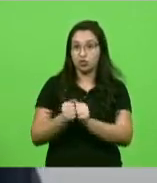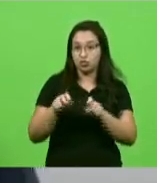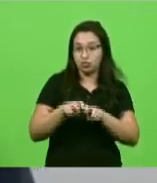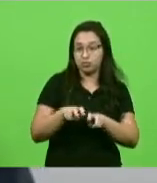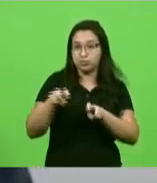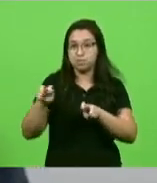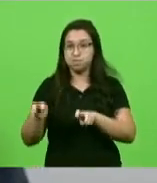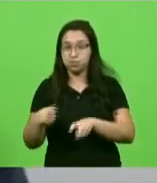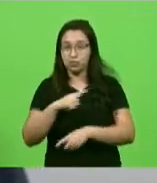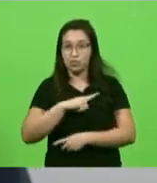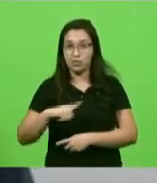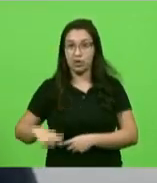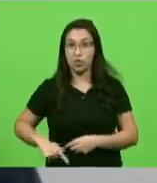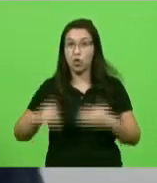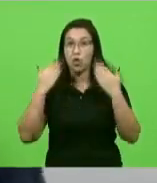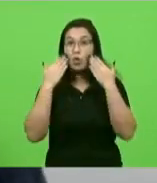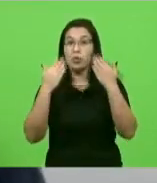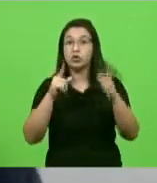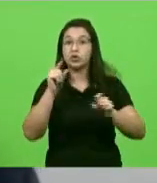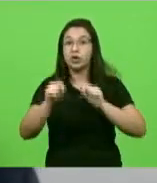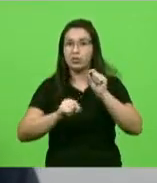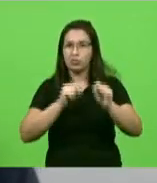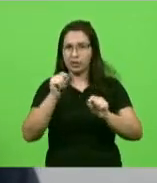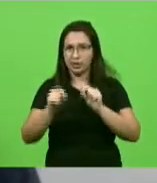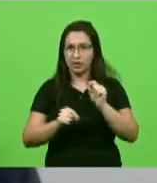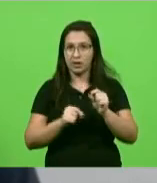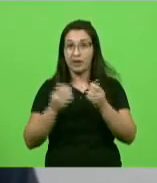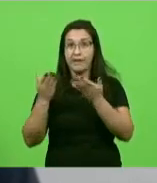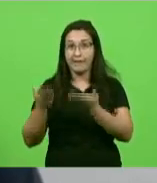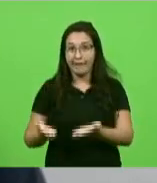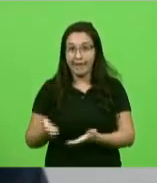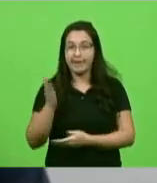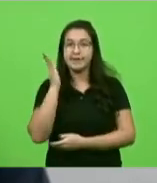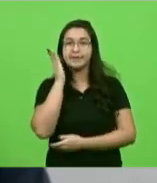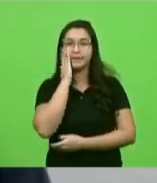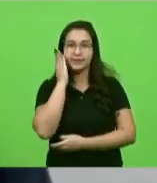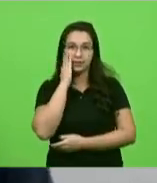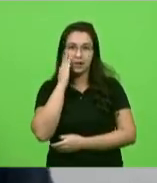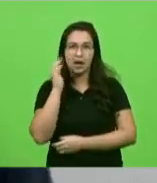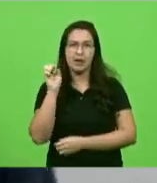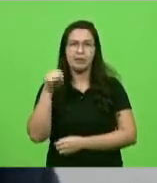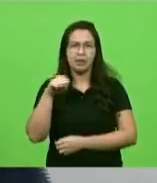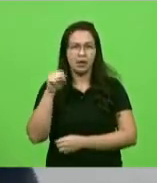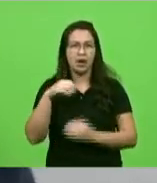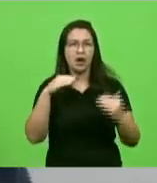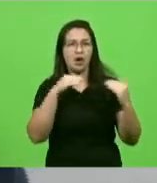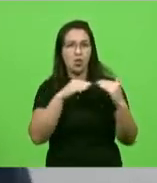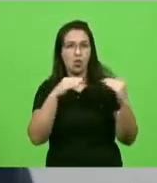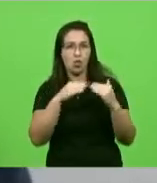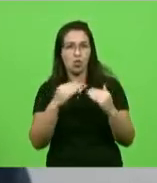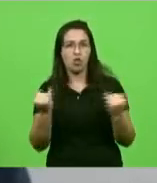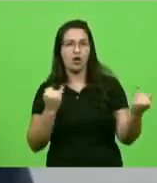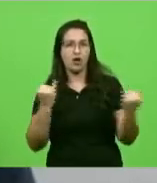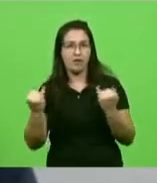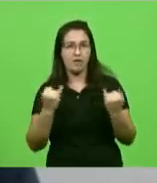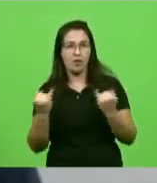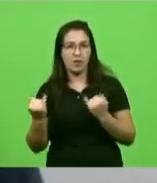governador retrata de forma inequívoca a possível concordância entre as informações nutridas por